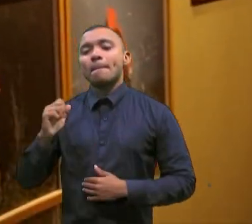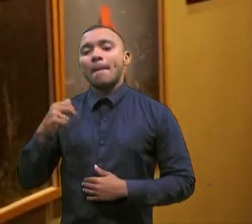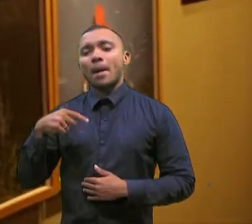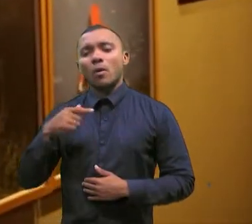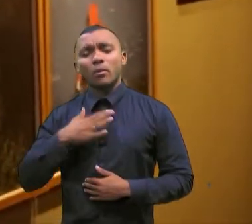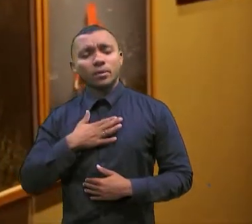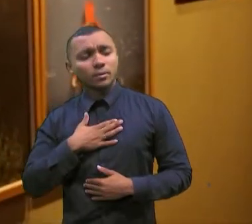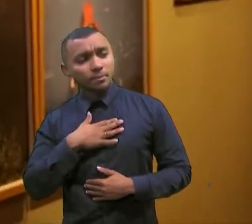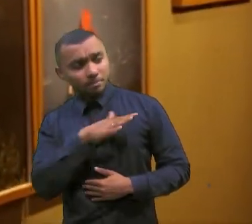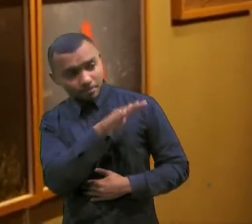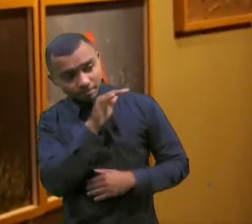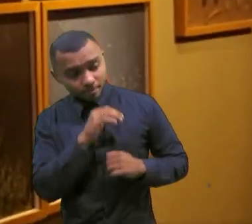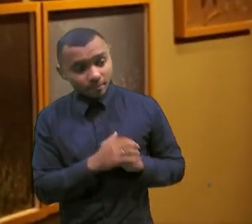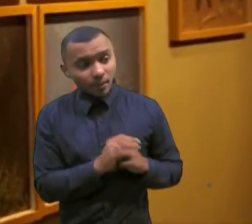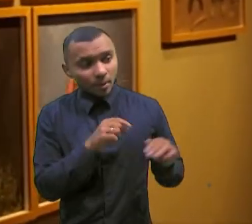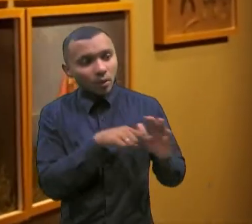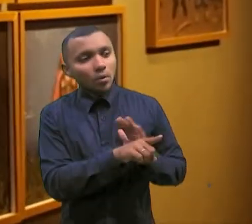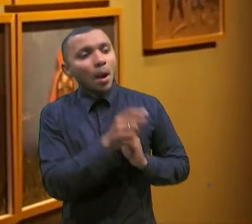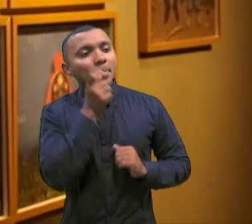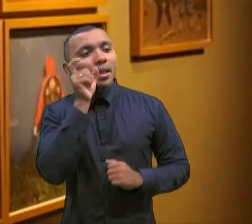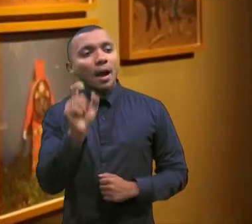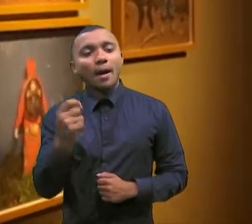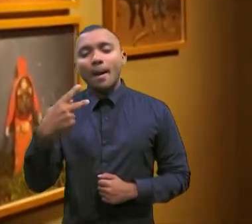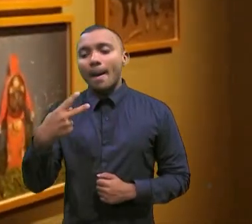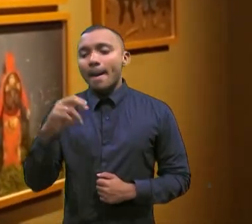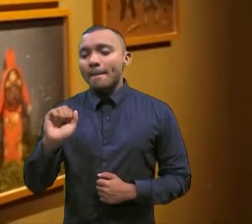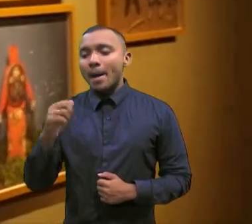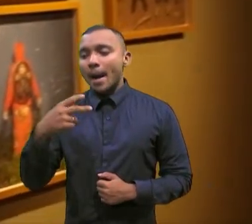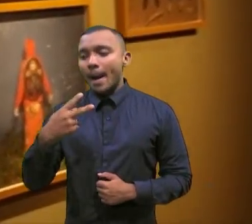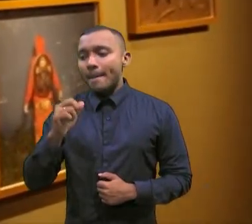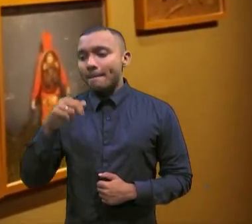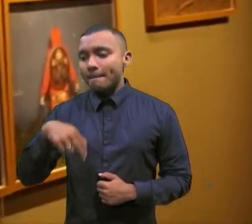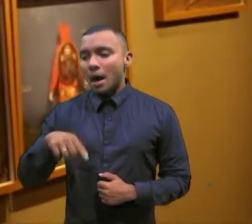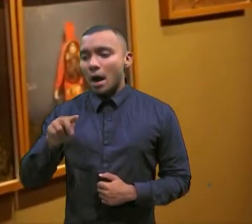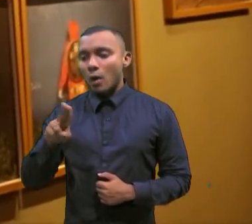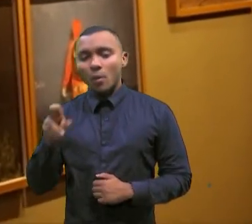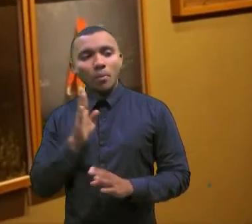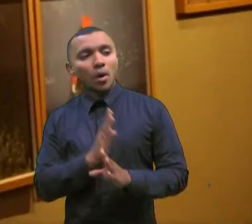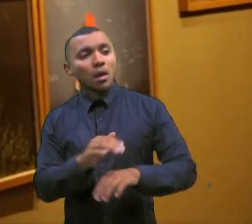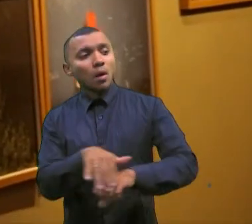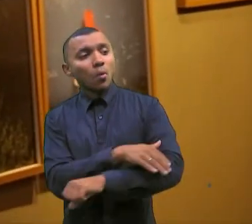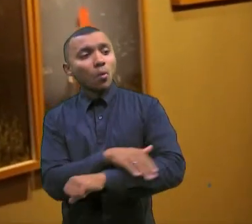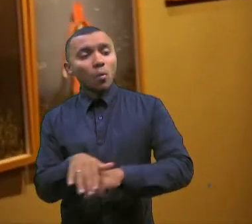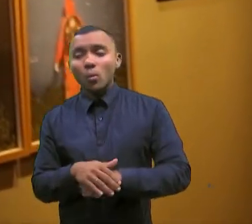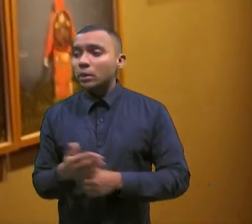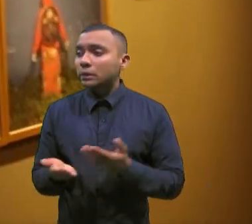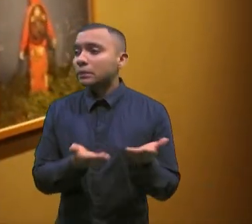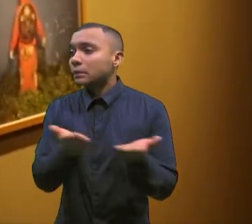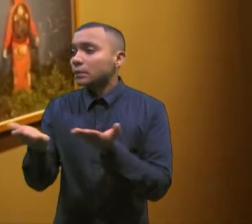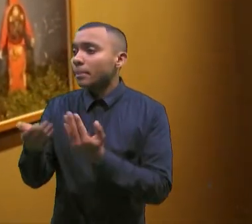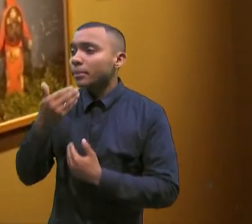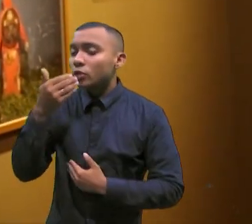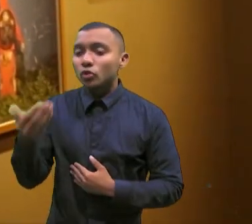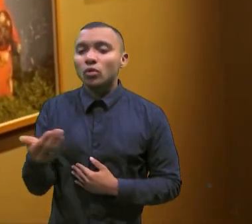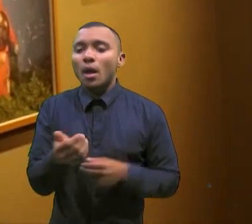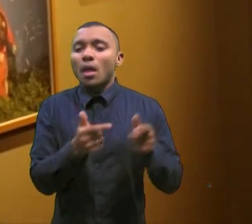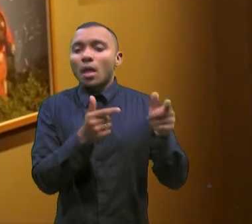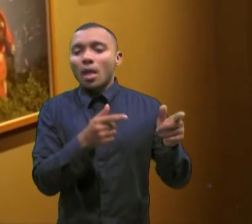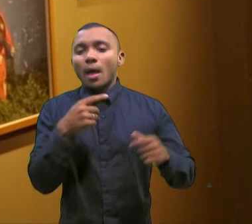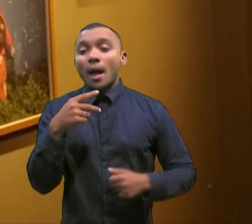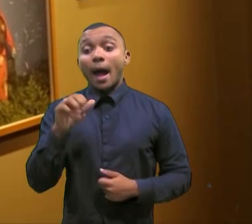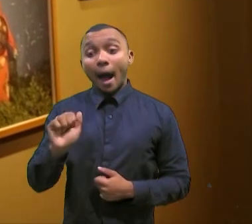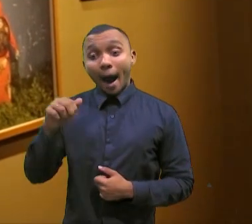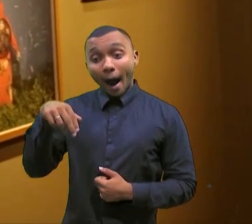perguntei o que significa papangu, porque eles saíam na rua pedindo alimentos. Então, eles chamavam de papangu. Angu